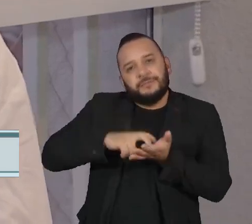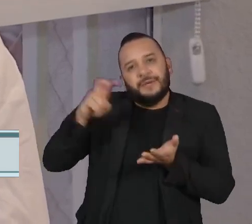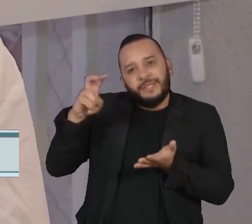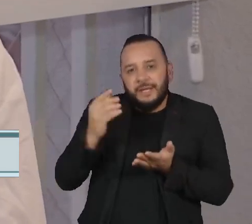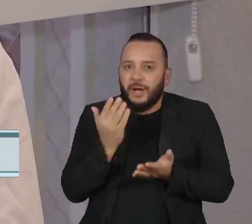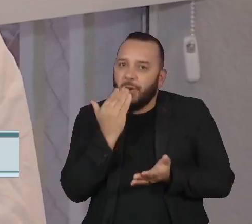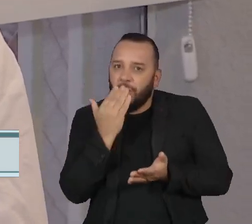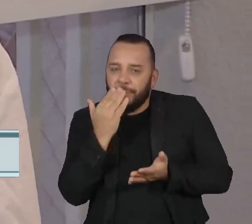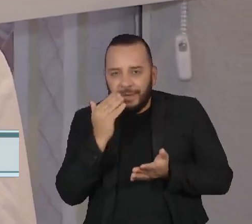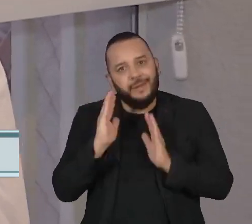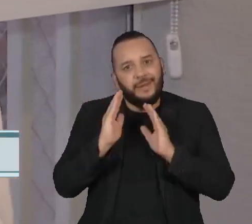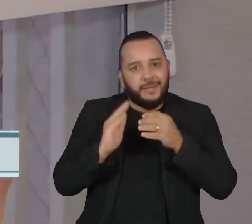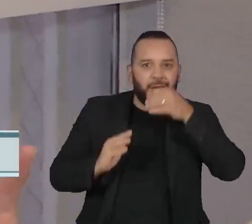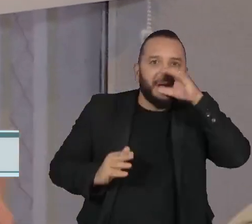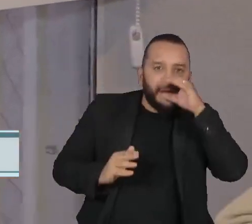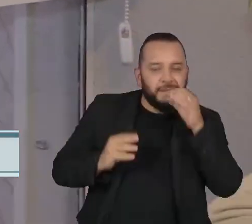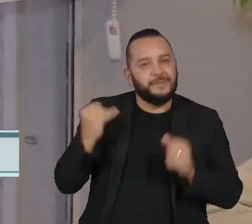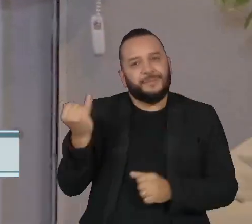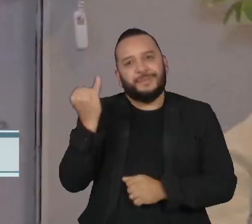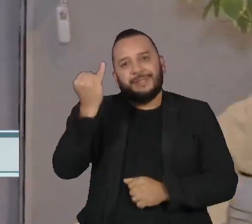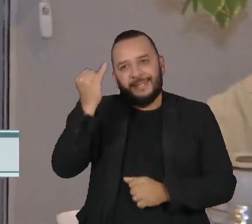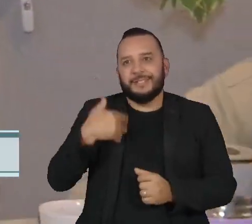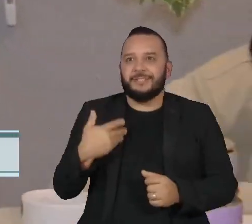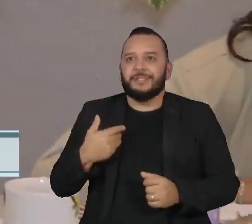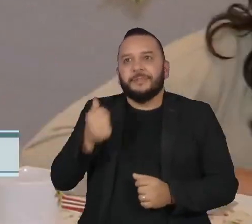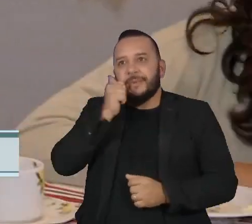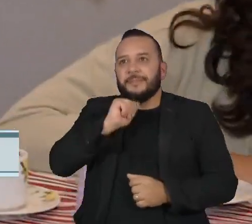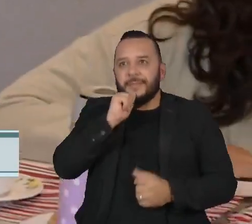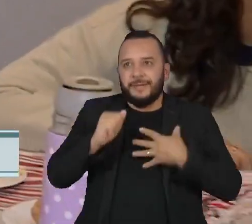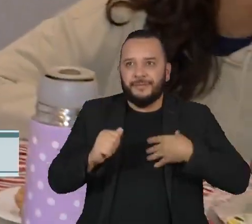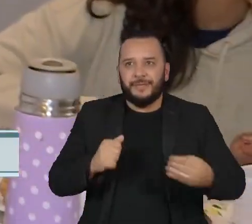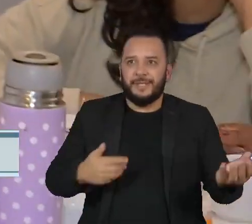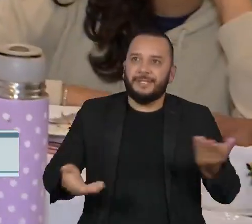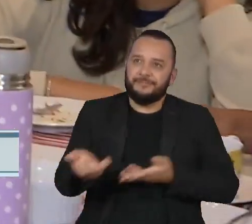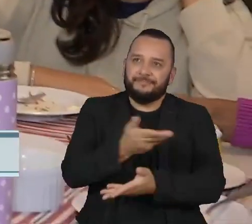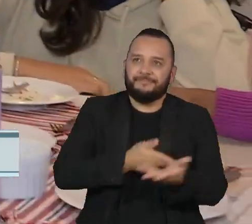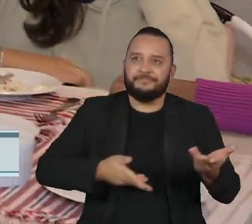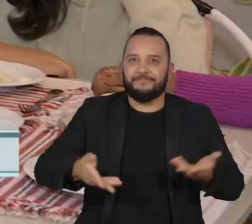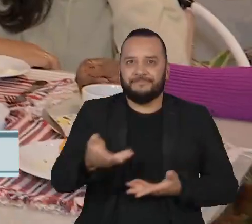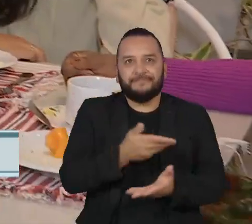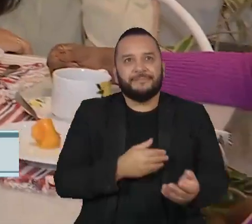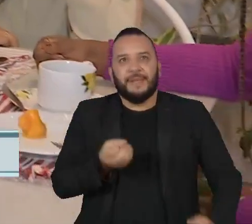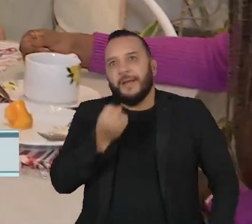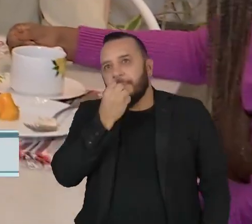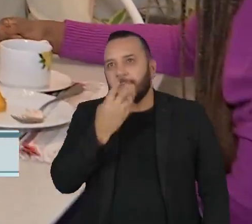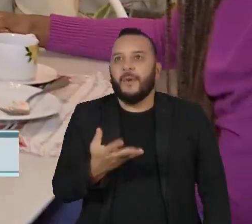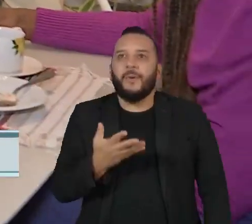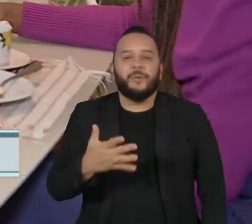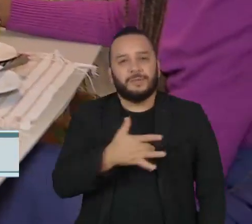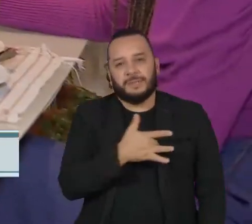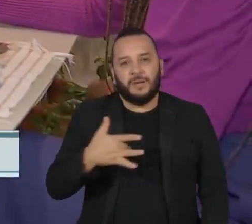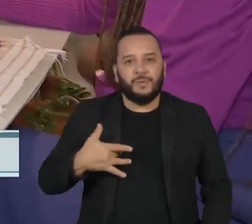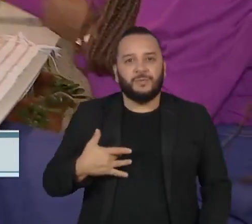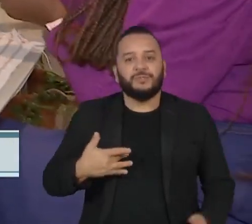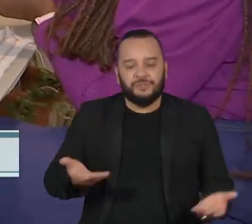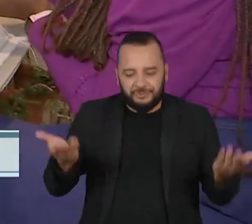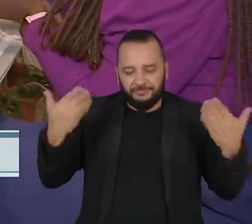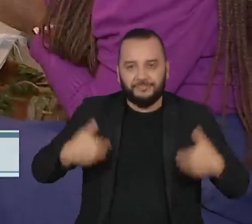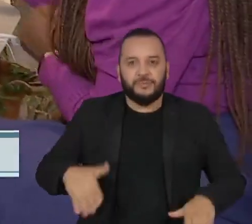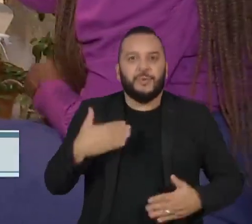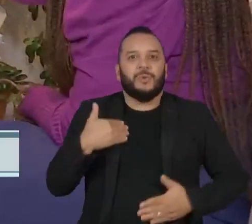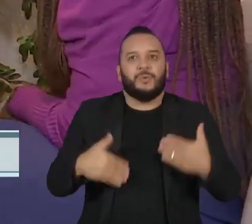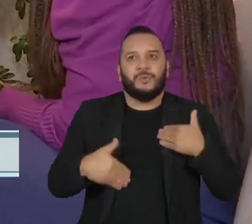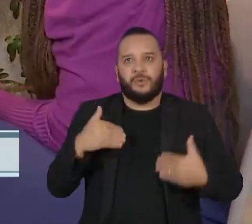representa mais um momento de interação entre mãe e filha e traz benefícios para além da Saúde física